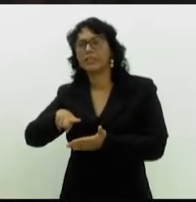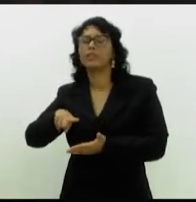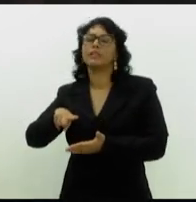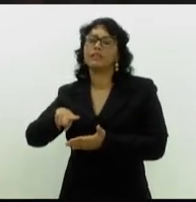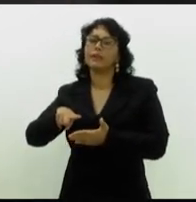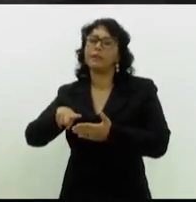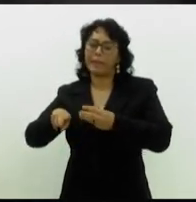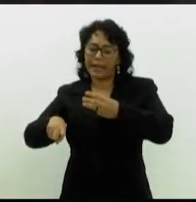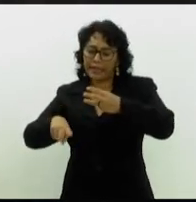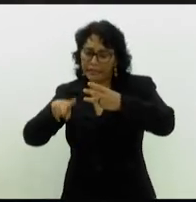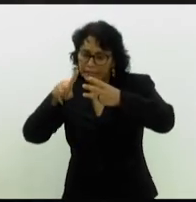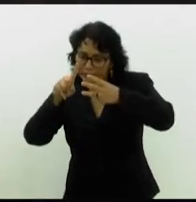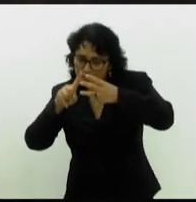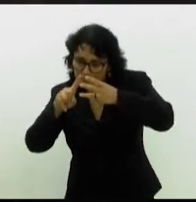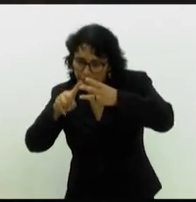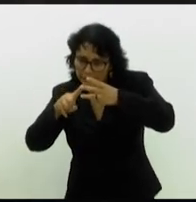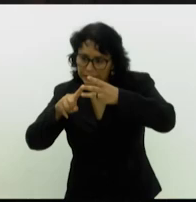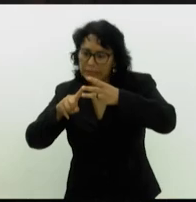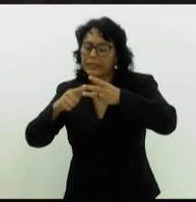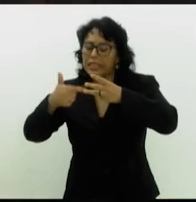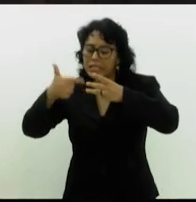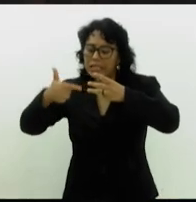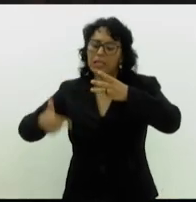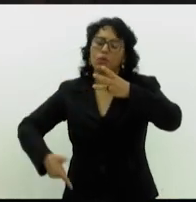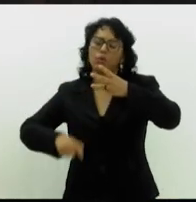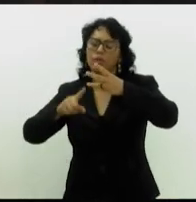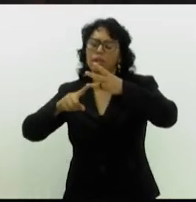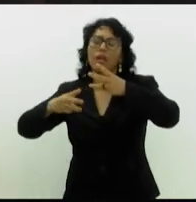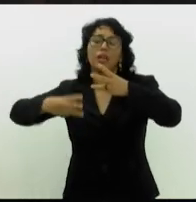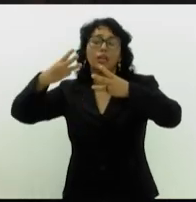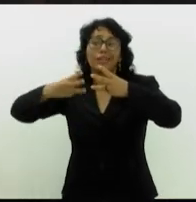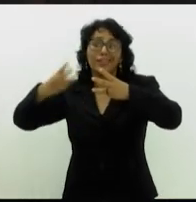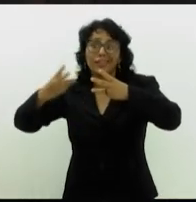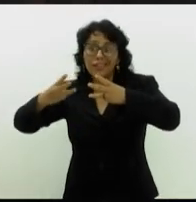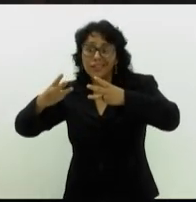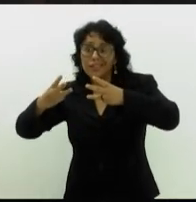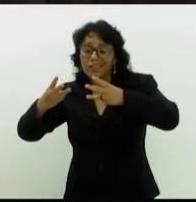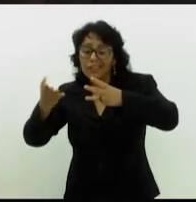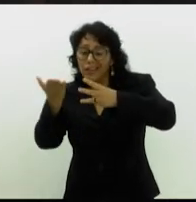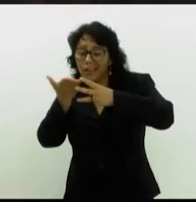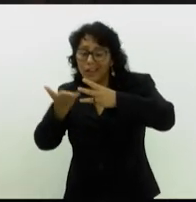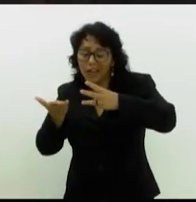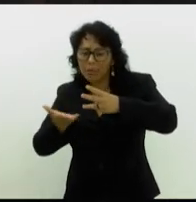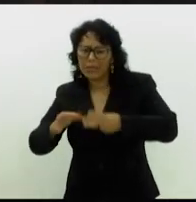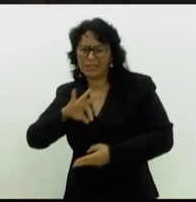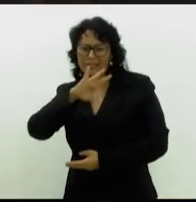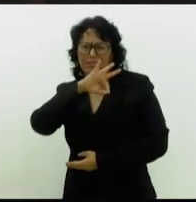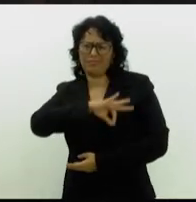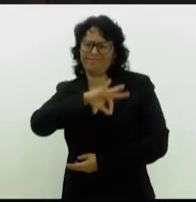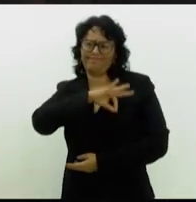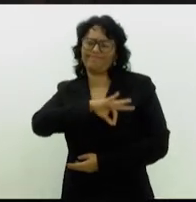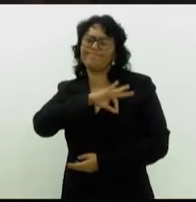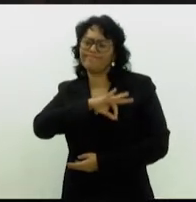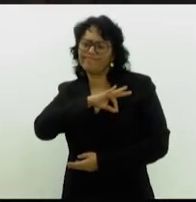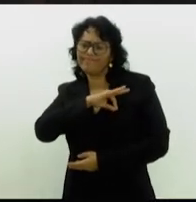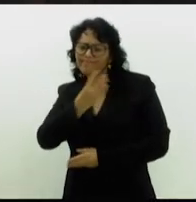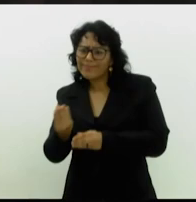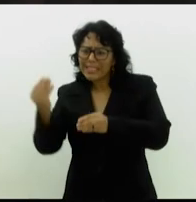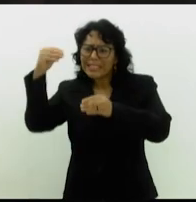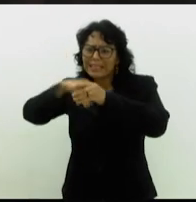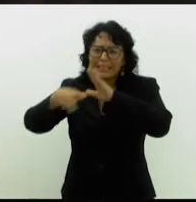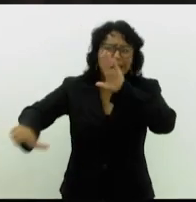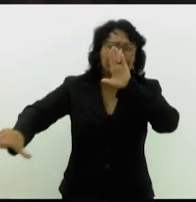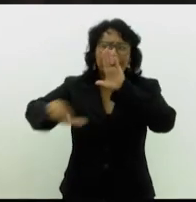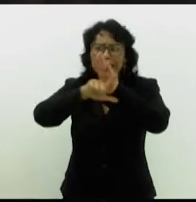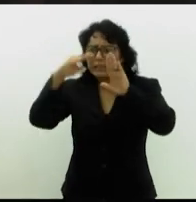terceiras parcelas da reposição salarial constante em lei